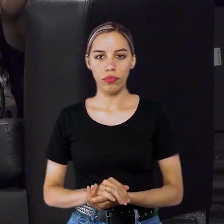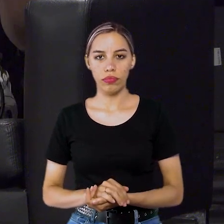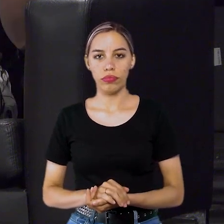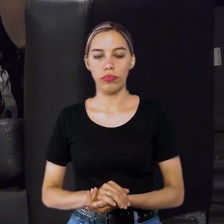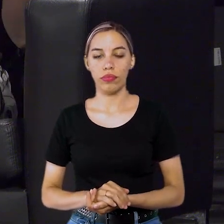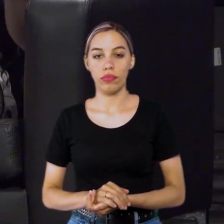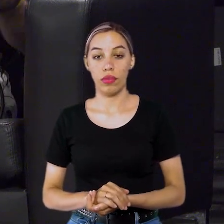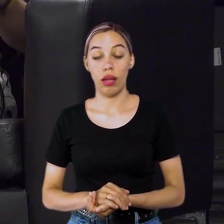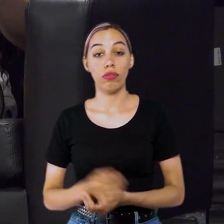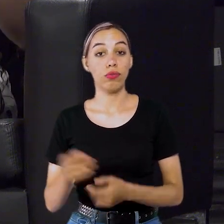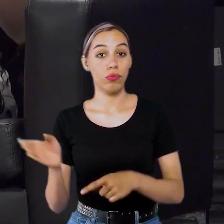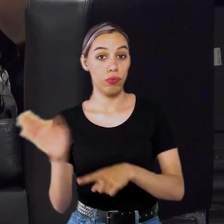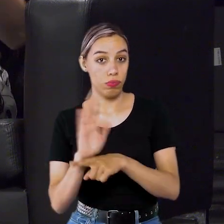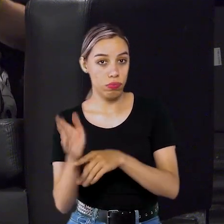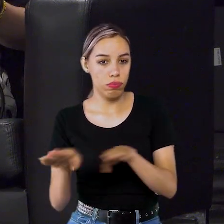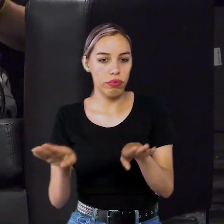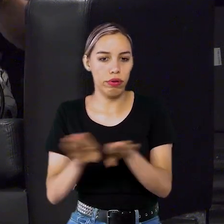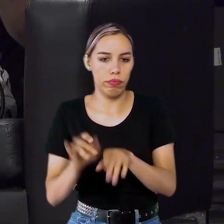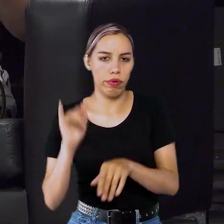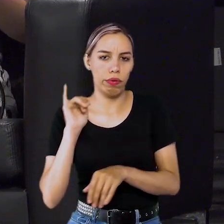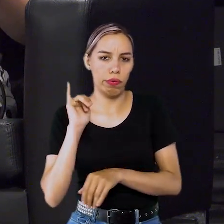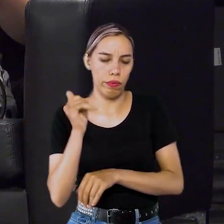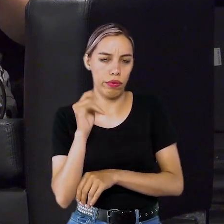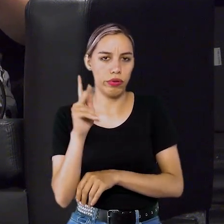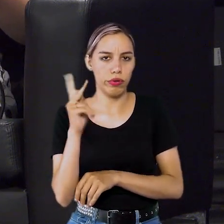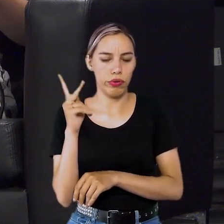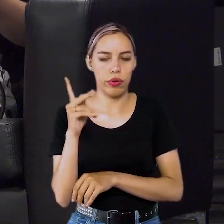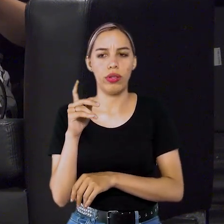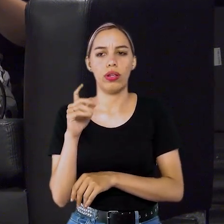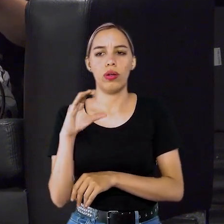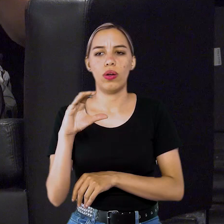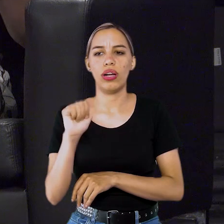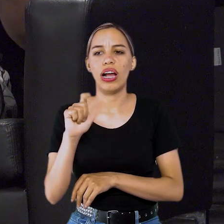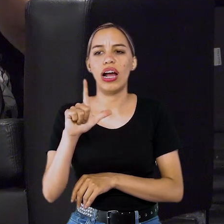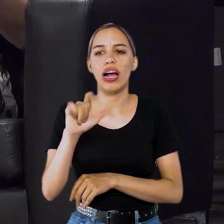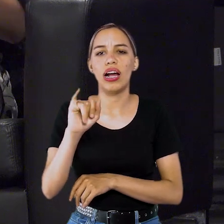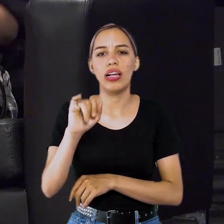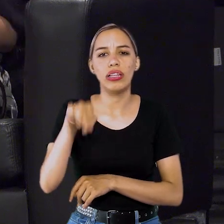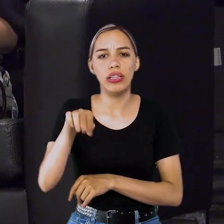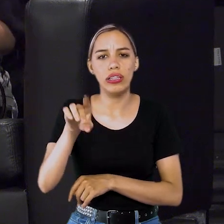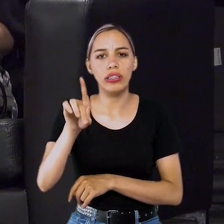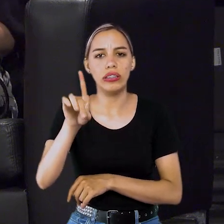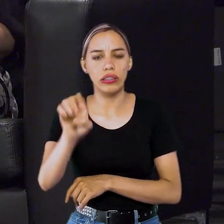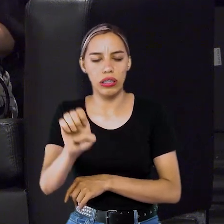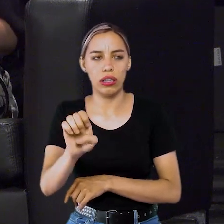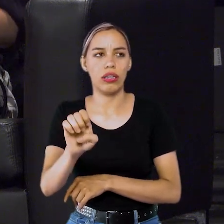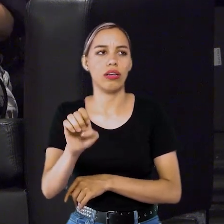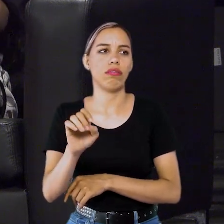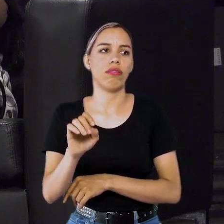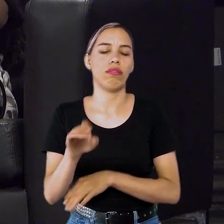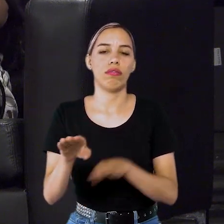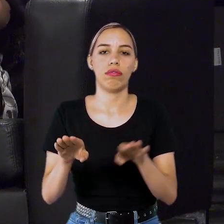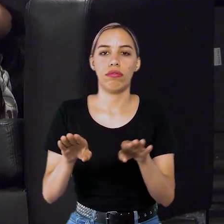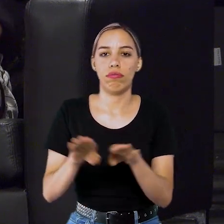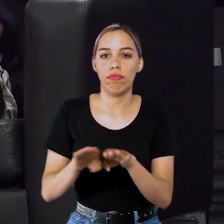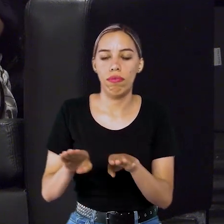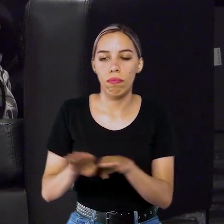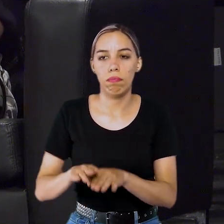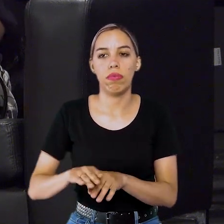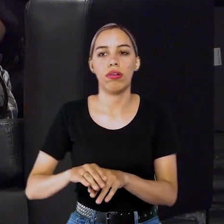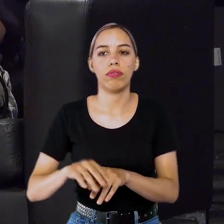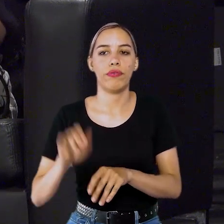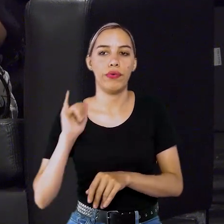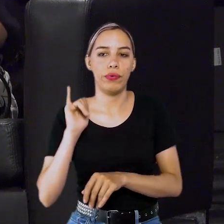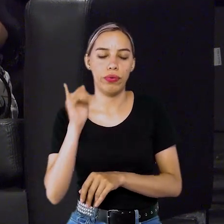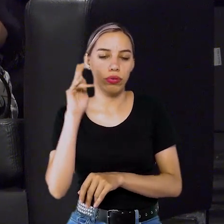lá também vai contar um pouco da história da Canindé, né, que é a organização do qual eu faço parte, um pouco da luta também da minha mãe, que é outra defensora